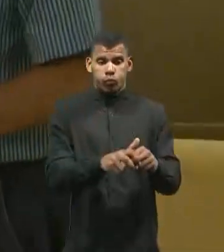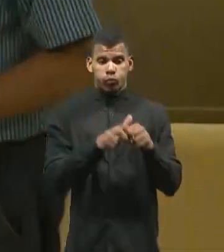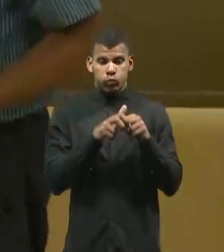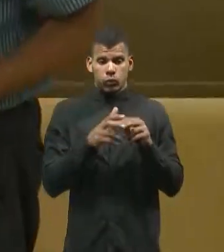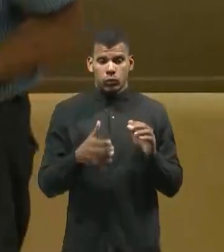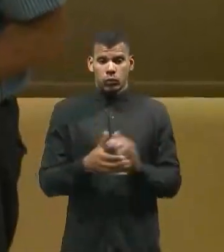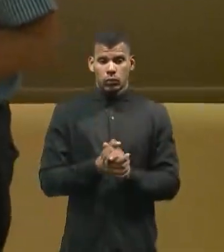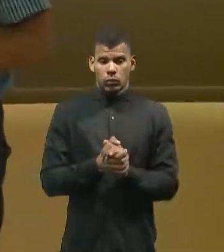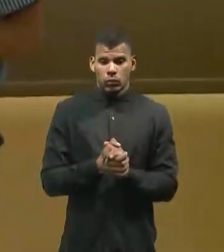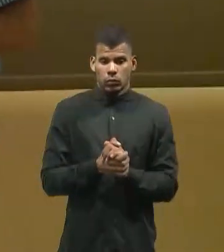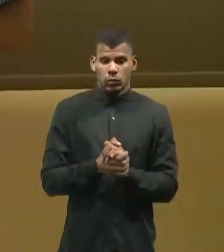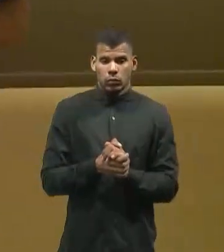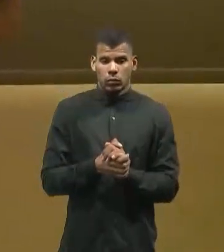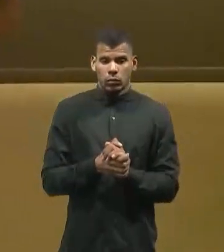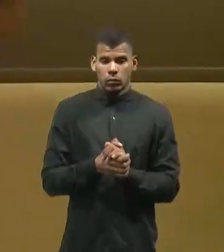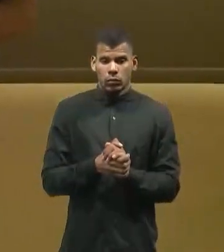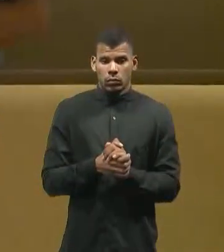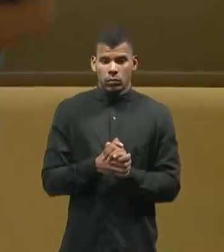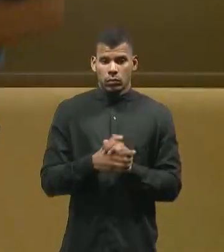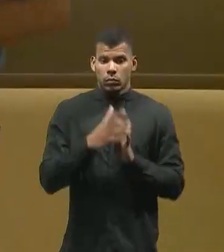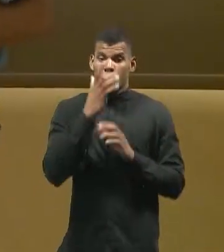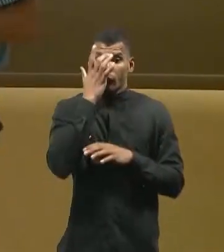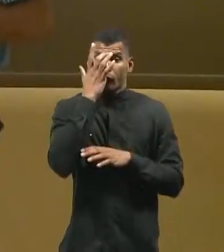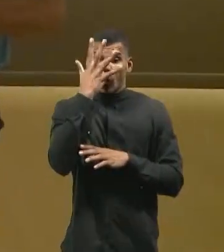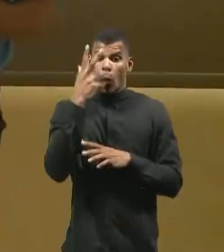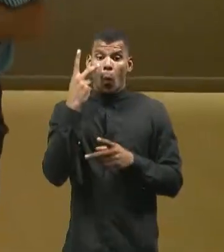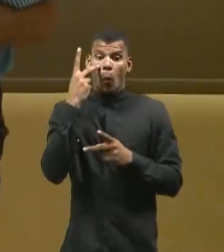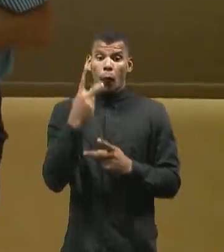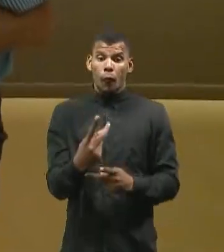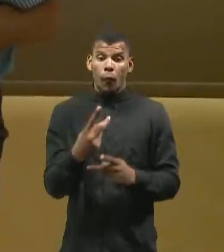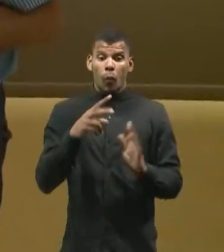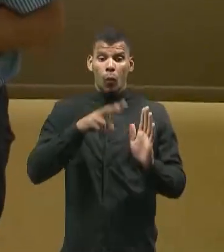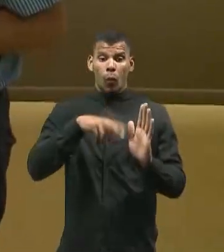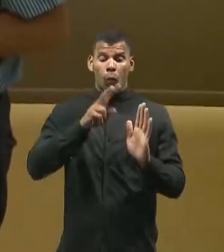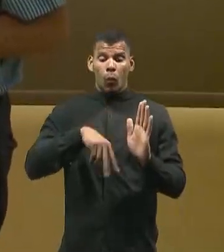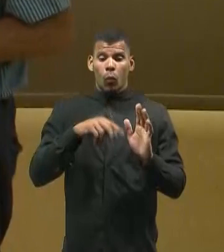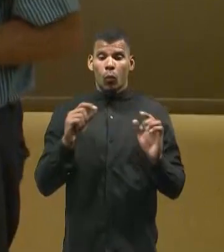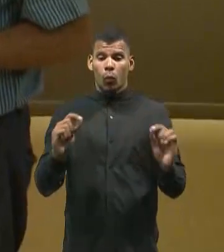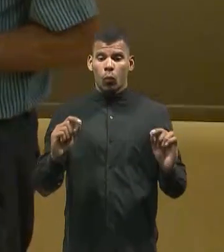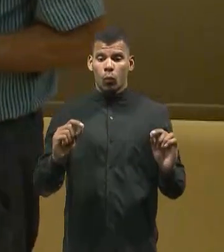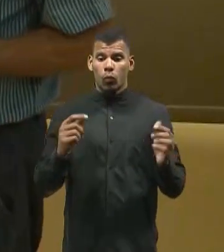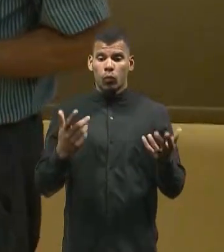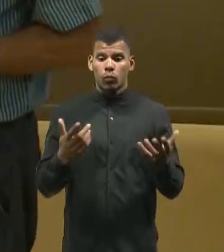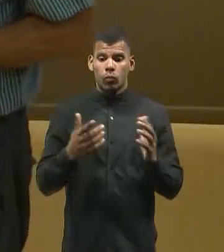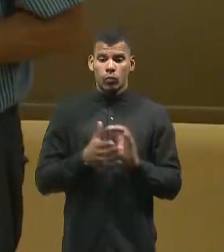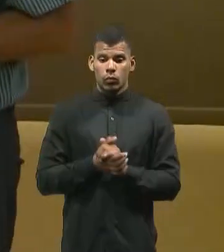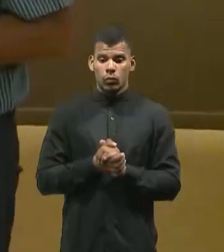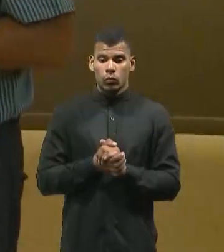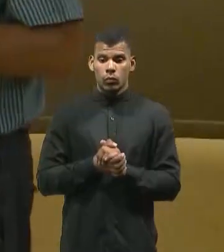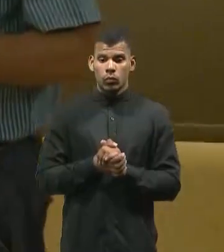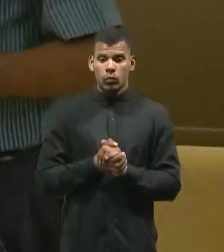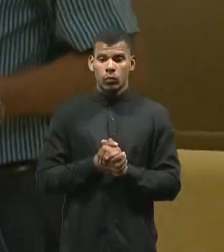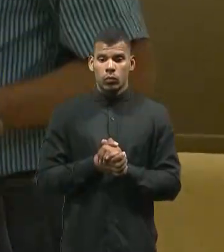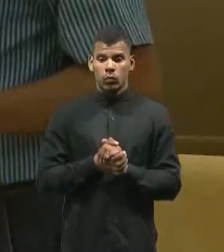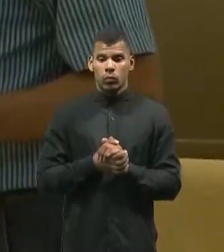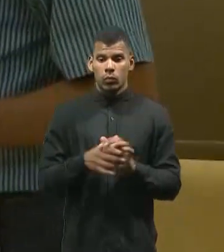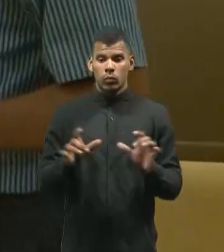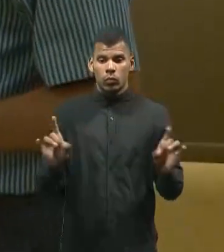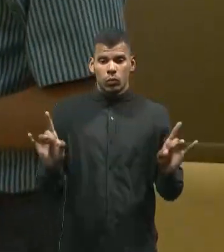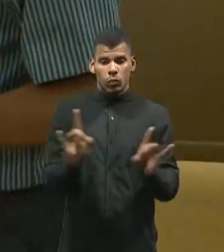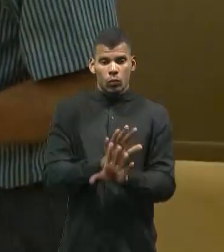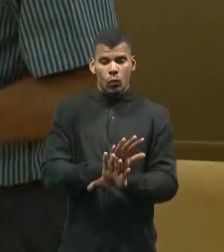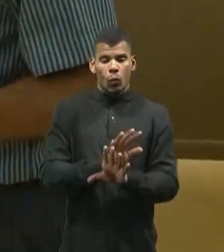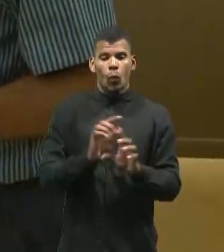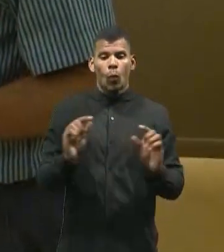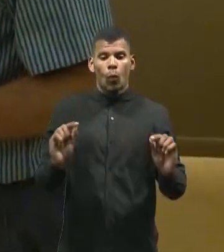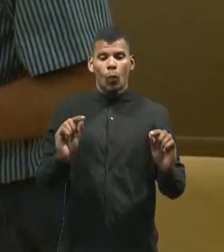facilita para o visitante uma leitura mais, digamos assim, mais completa, né, sobre o que